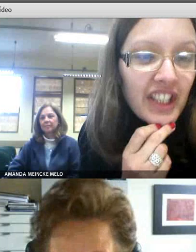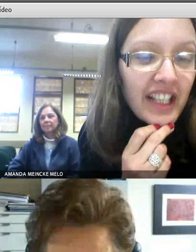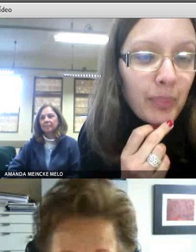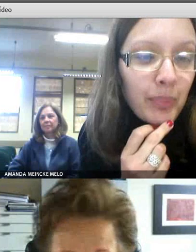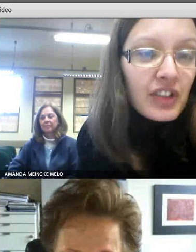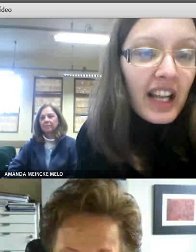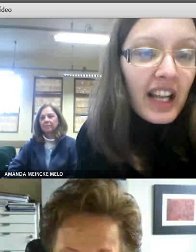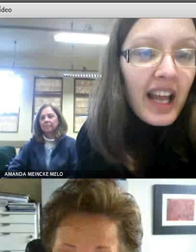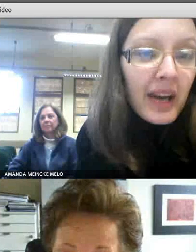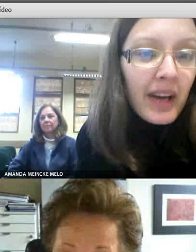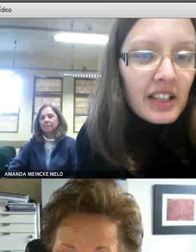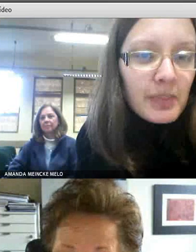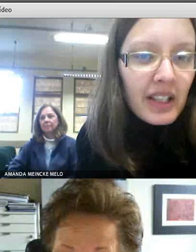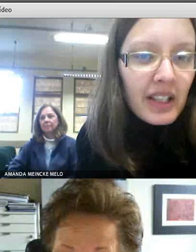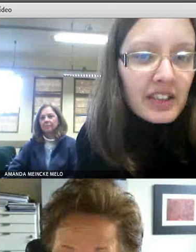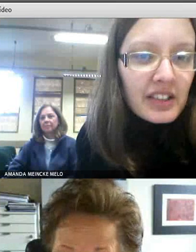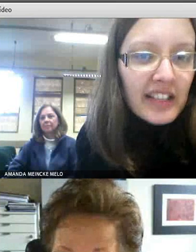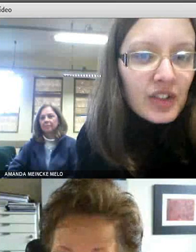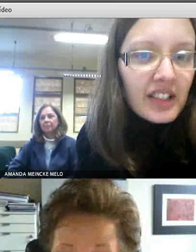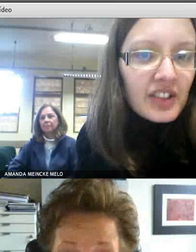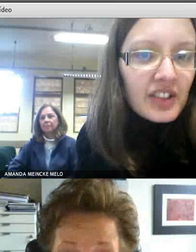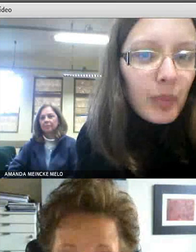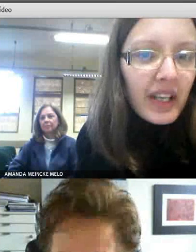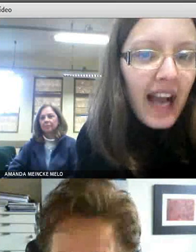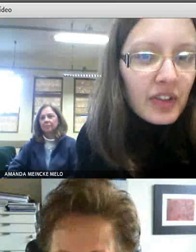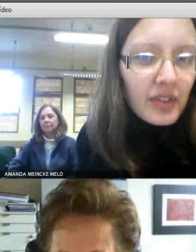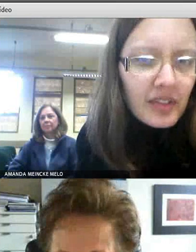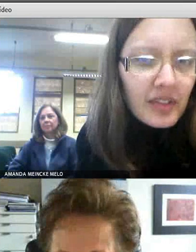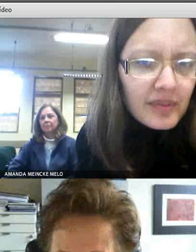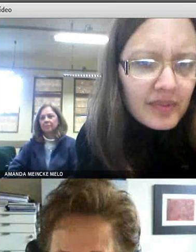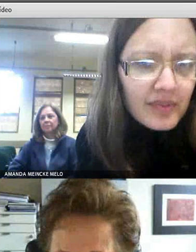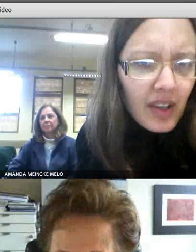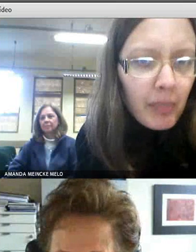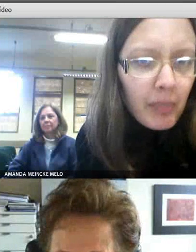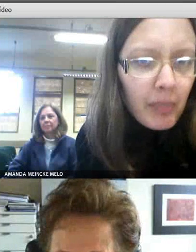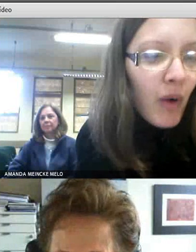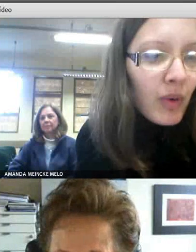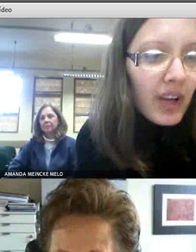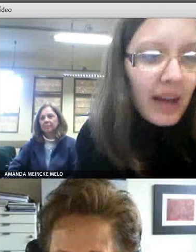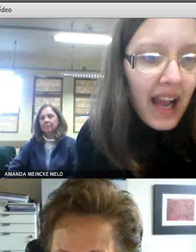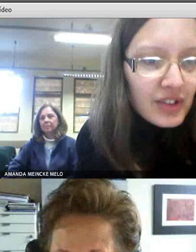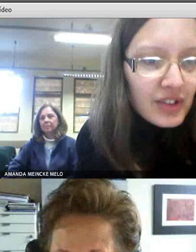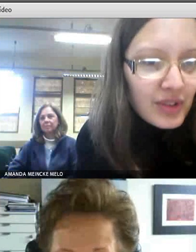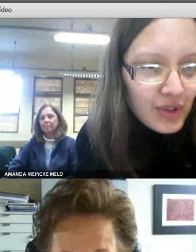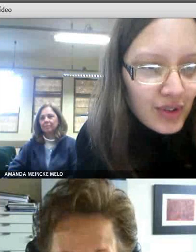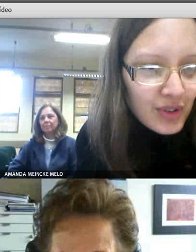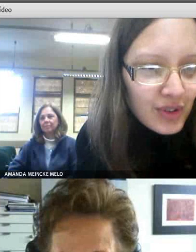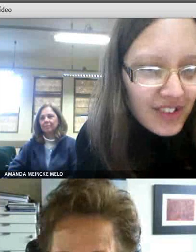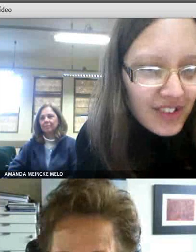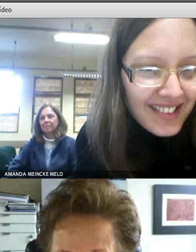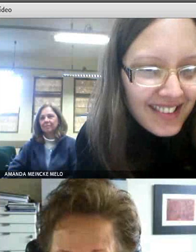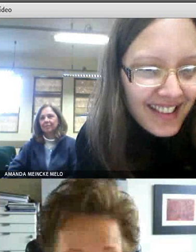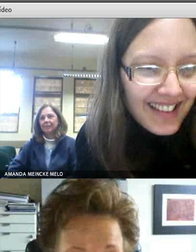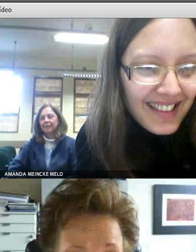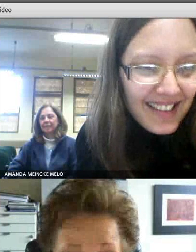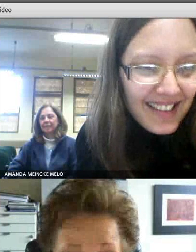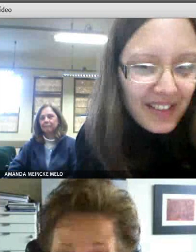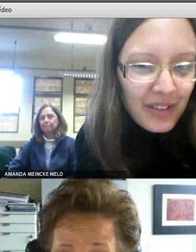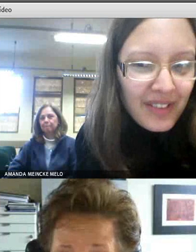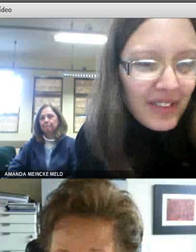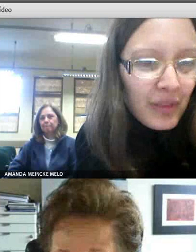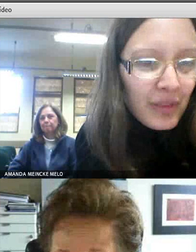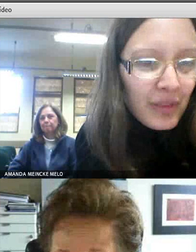indica, professora Léa, parabéns pelas colocações e obrigado pela aula. Abraços. Não laptops, claro, mas